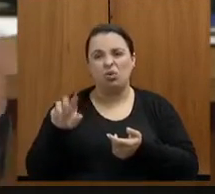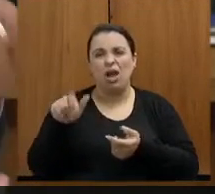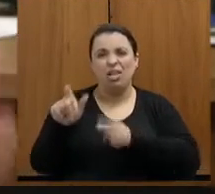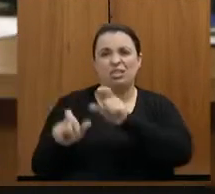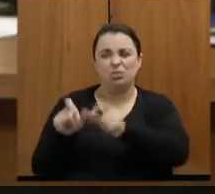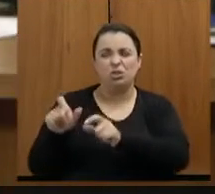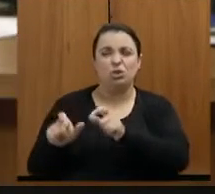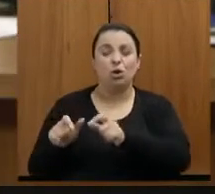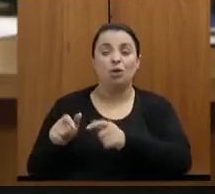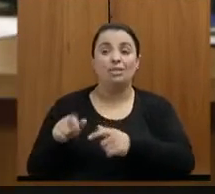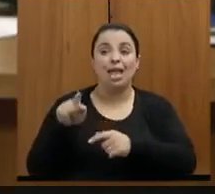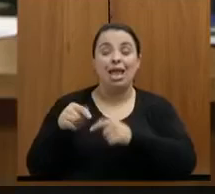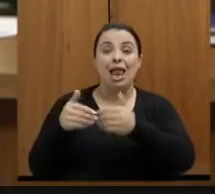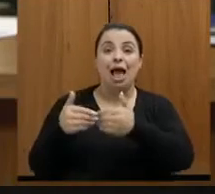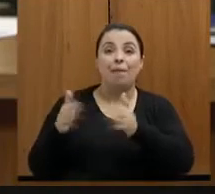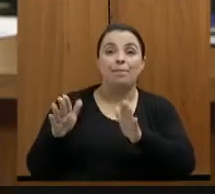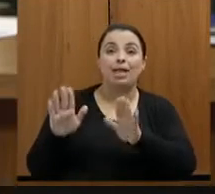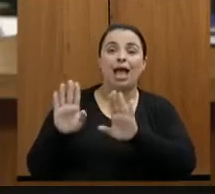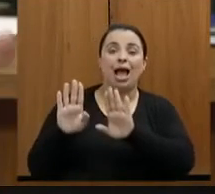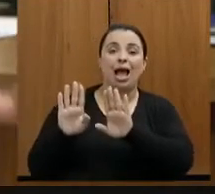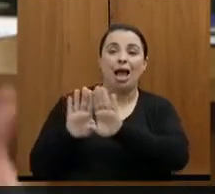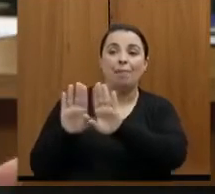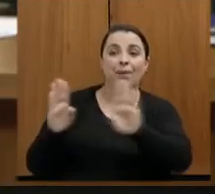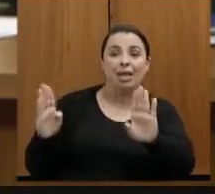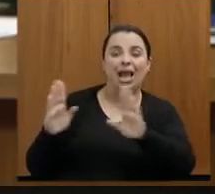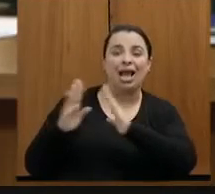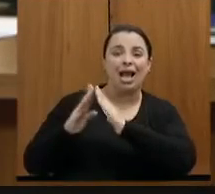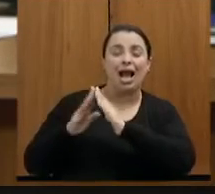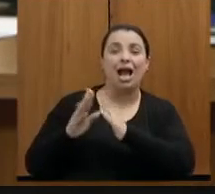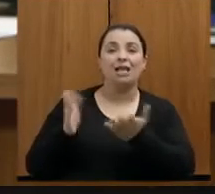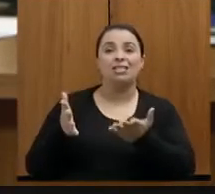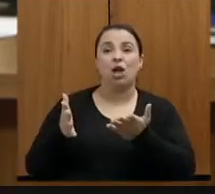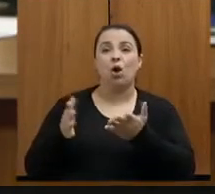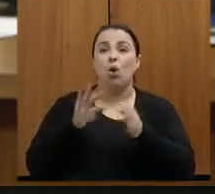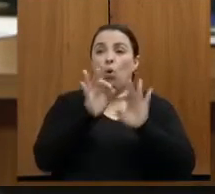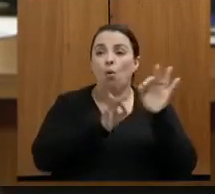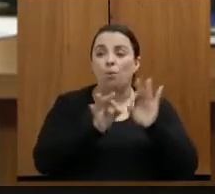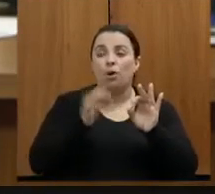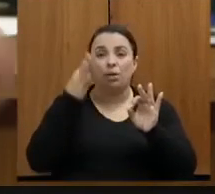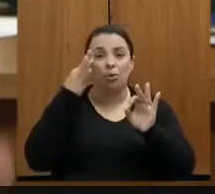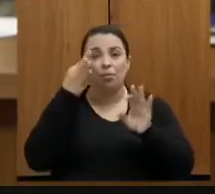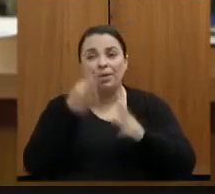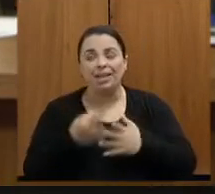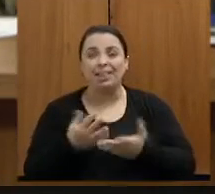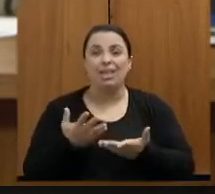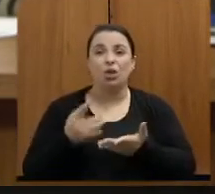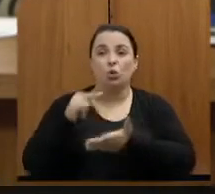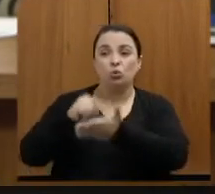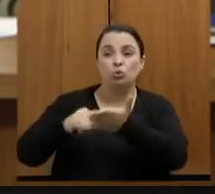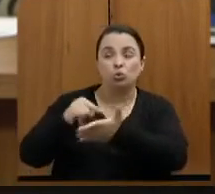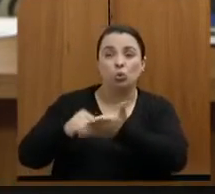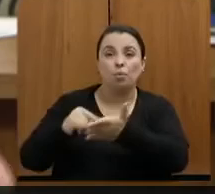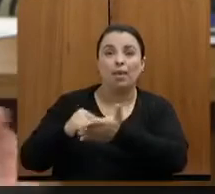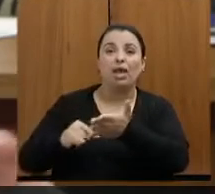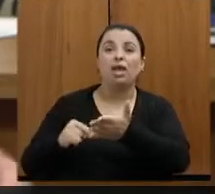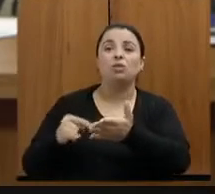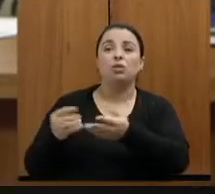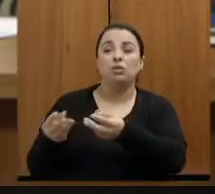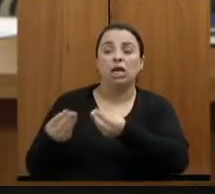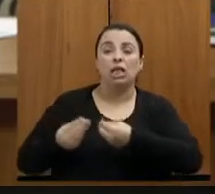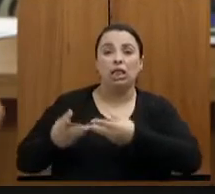compreendam o programa, que elas disponibilizem a documentação necessária. É necessário fazer um cadastro social